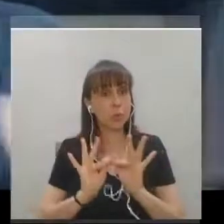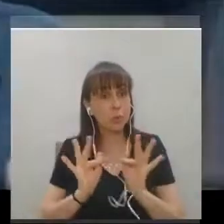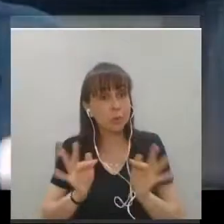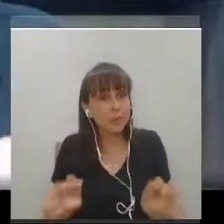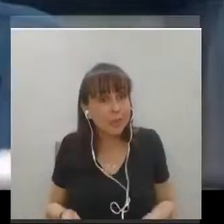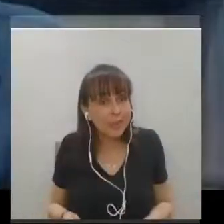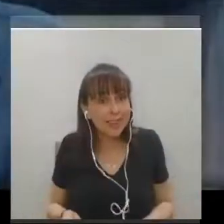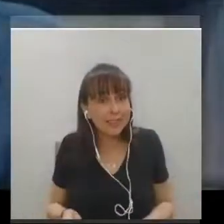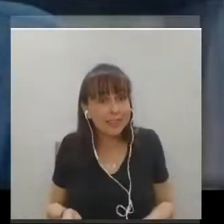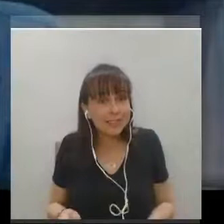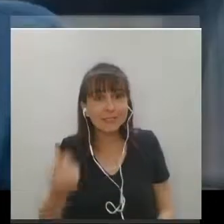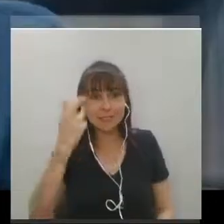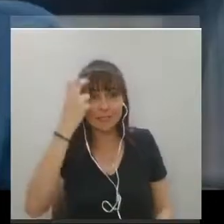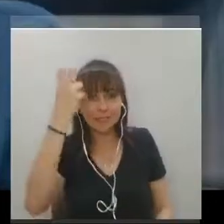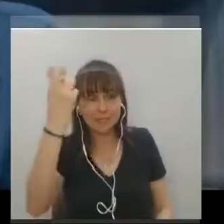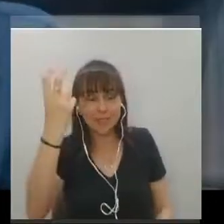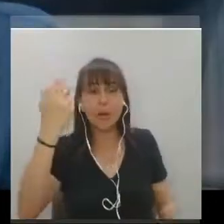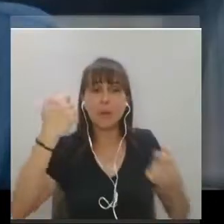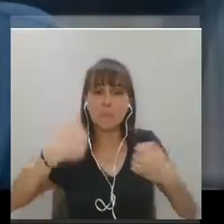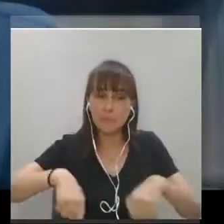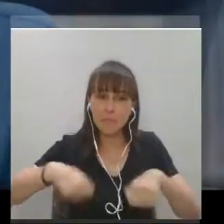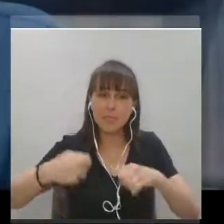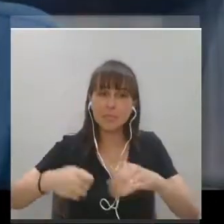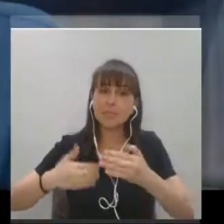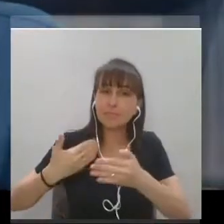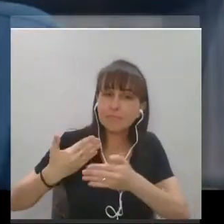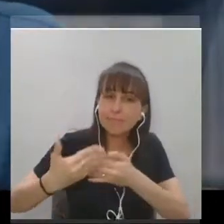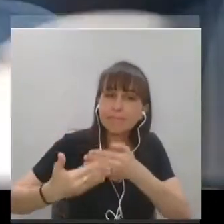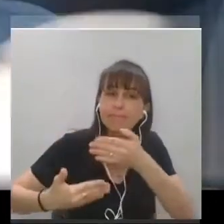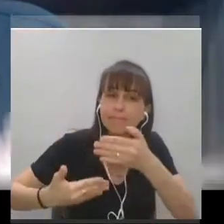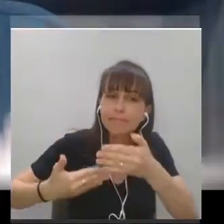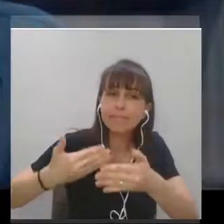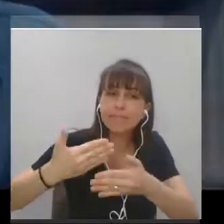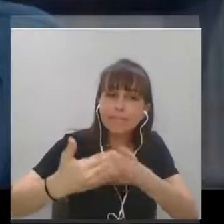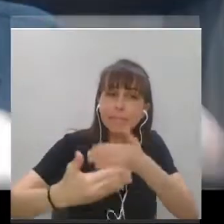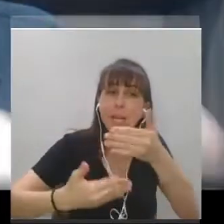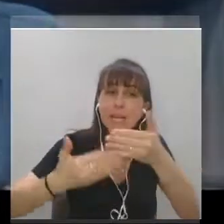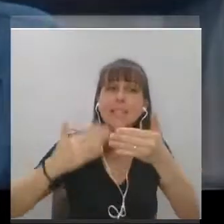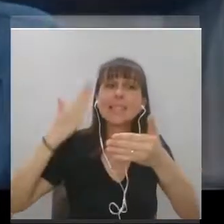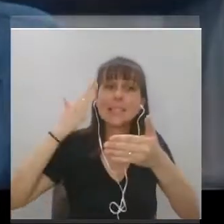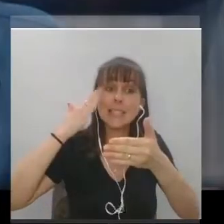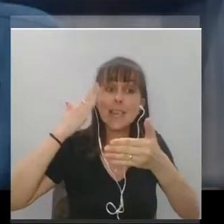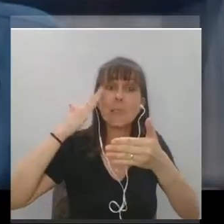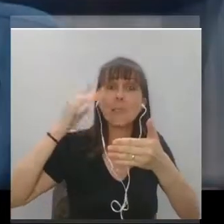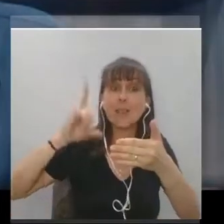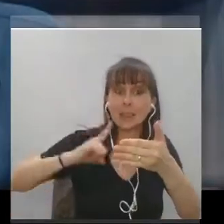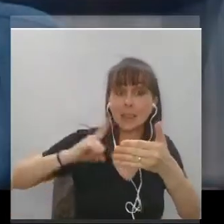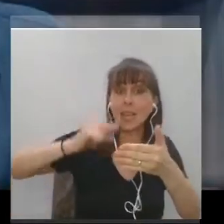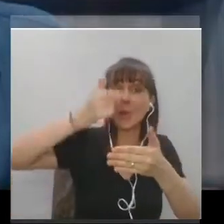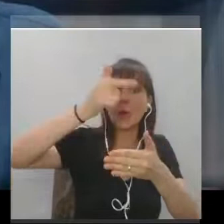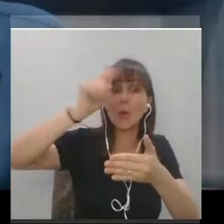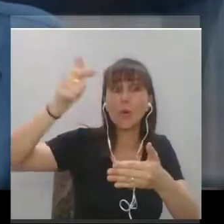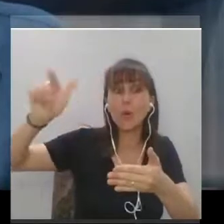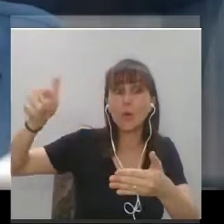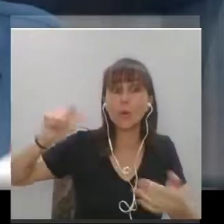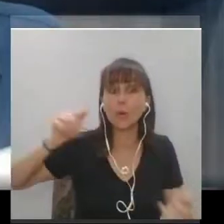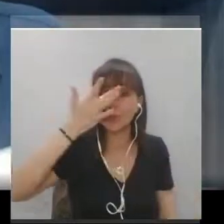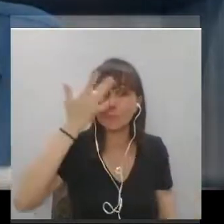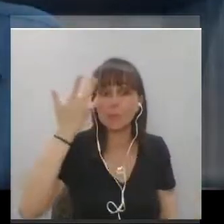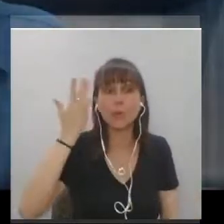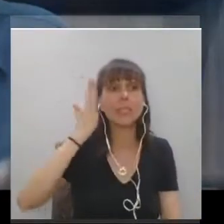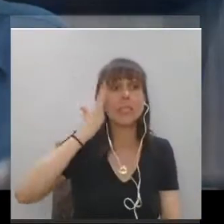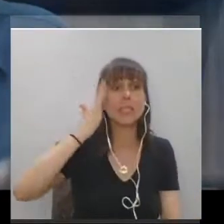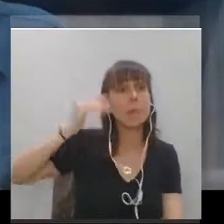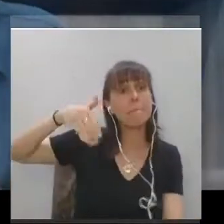é o primeiro passo para ler bem os clássicos, né? Saber que existem outras pessoas que sabem mais do que a gente e que